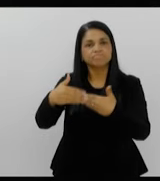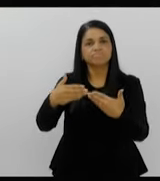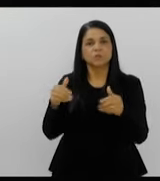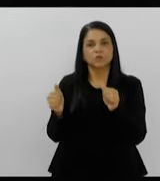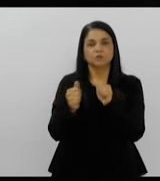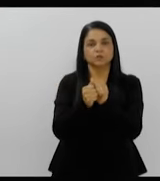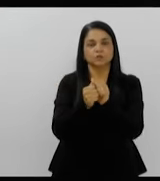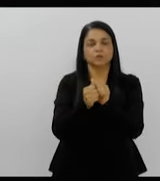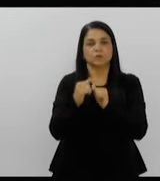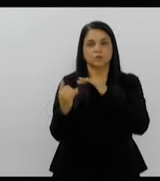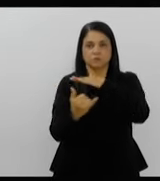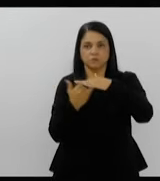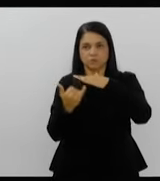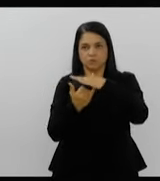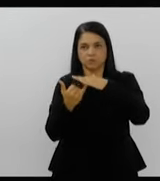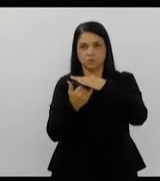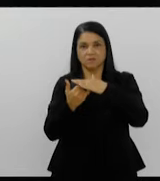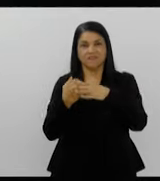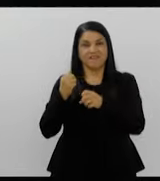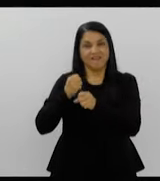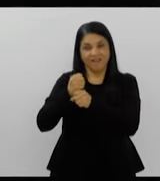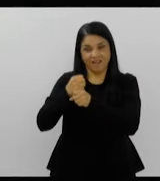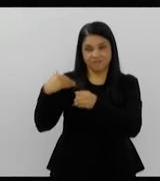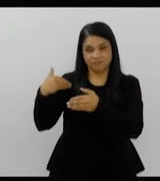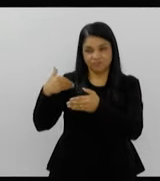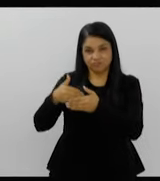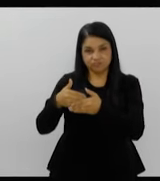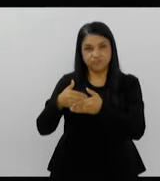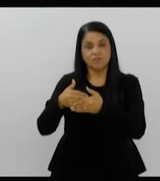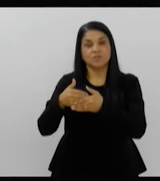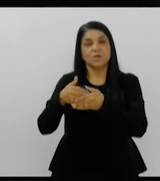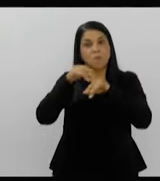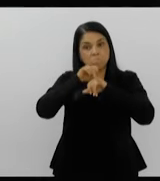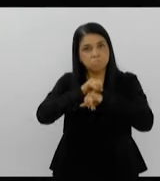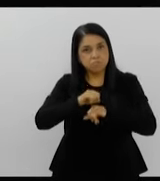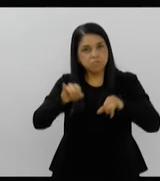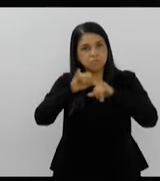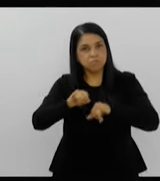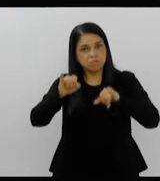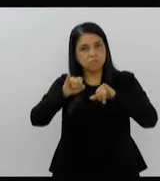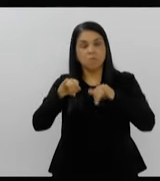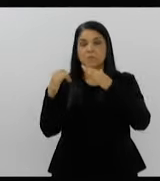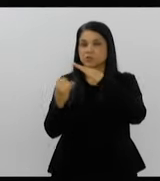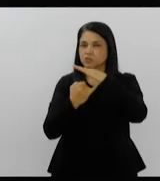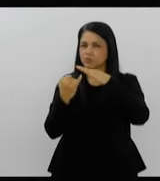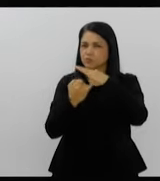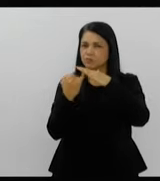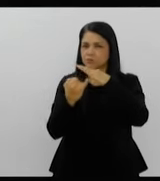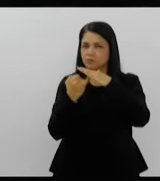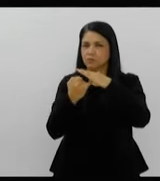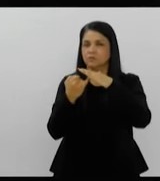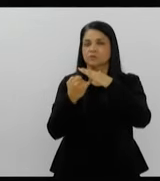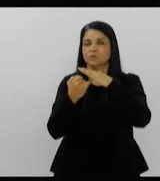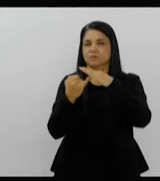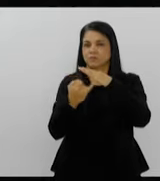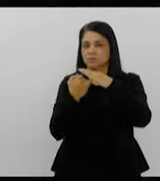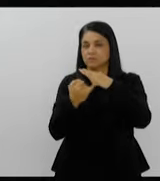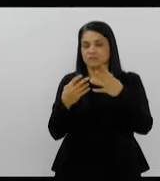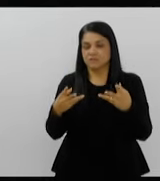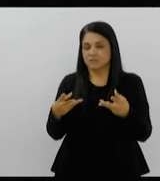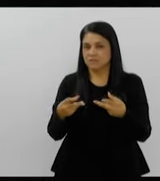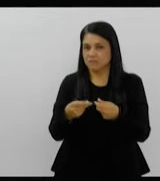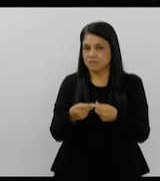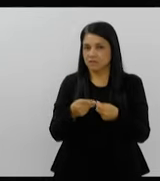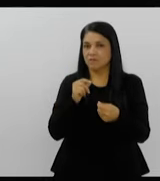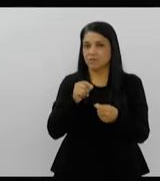às instituições. Nos últimos anos, a FAPERJ se popularizou, foi uma instituição extremamente sensível naquilo